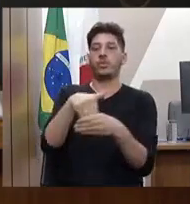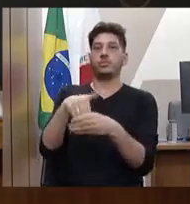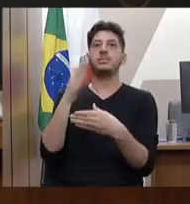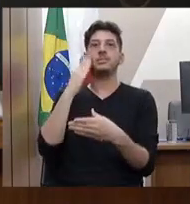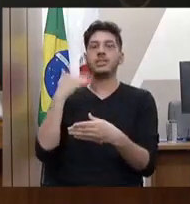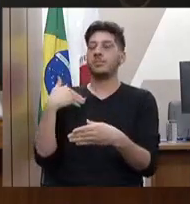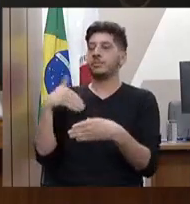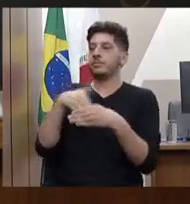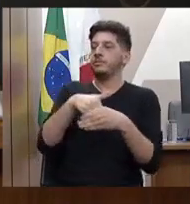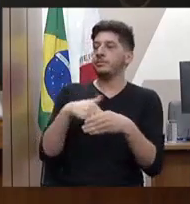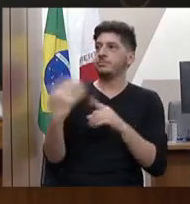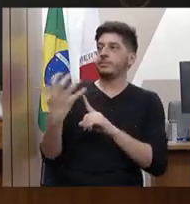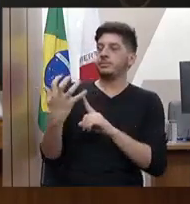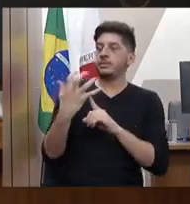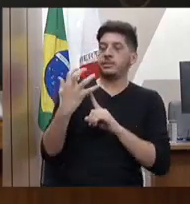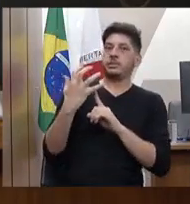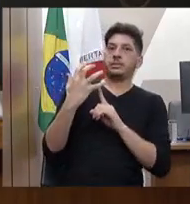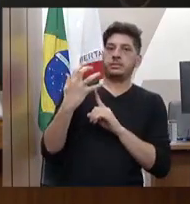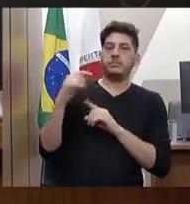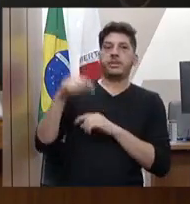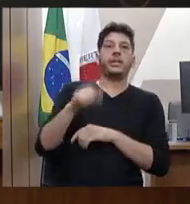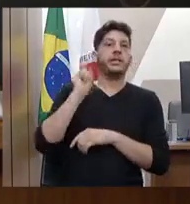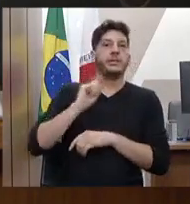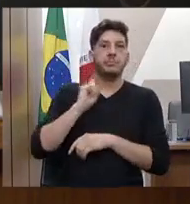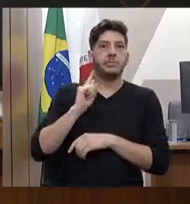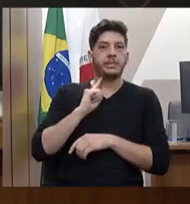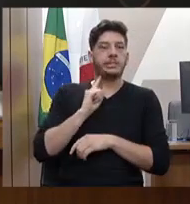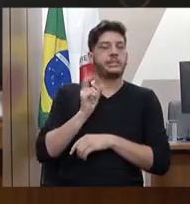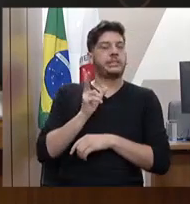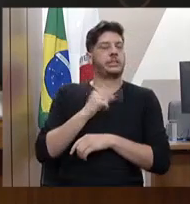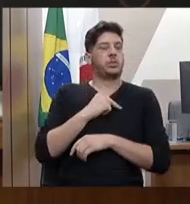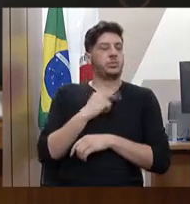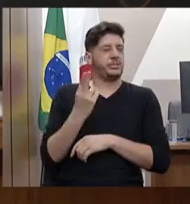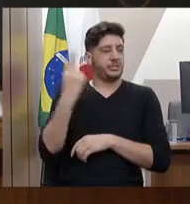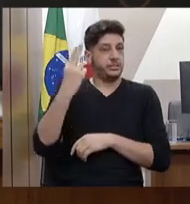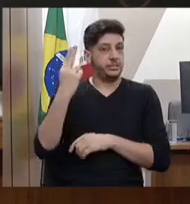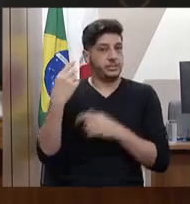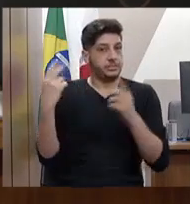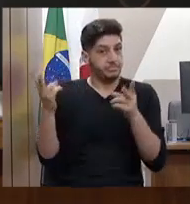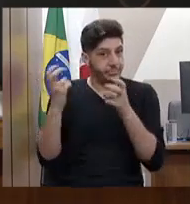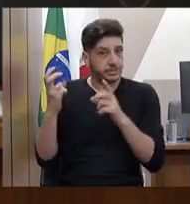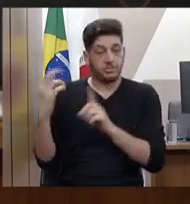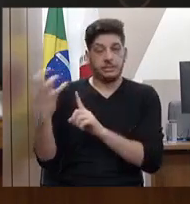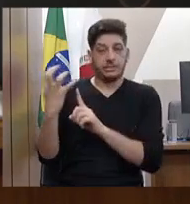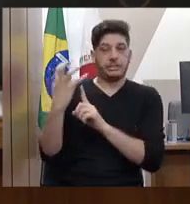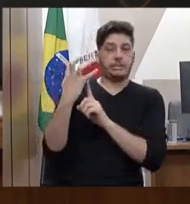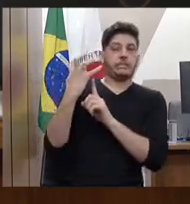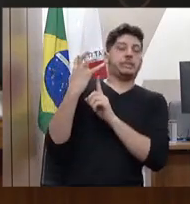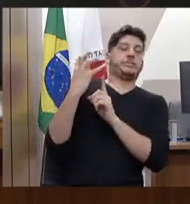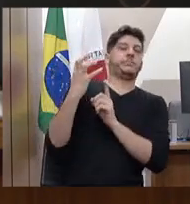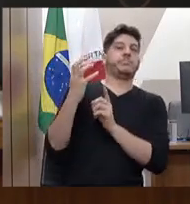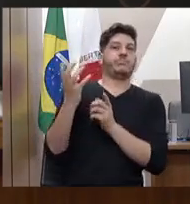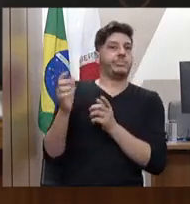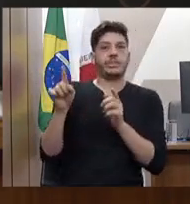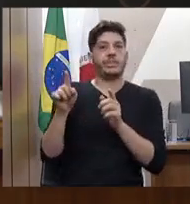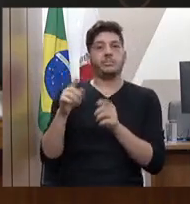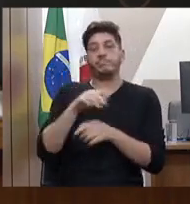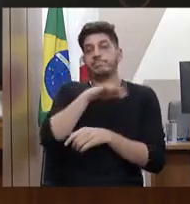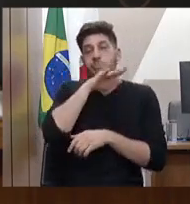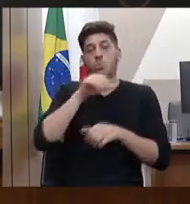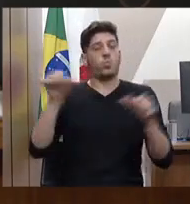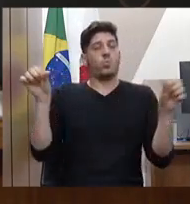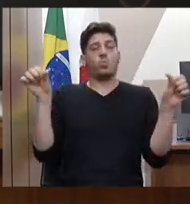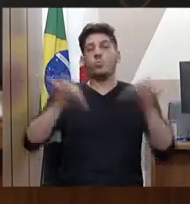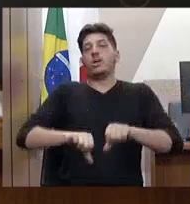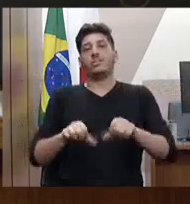eleitoral que a gente viu e aqui em Minas de forma muito aguda Isso é uma das formas mais perversa